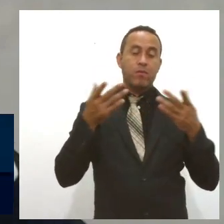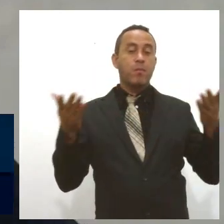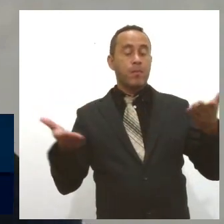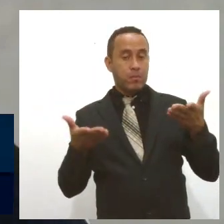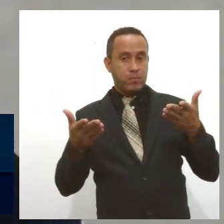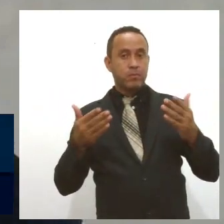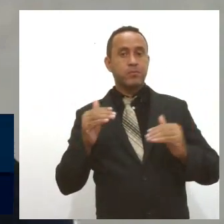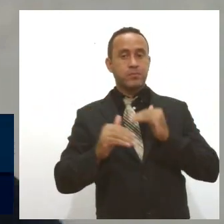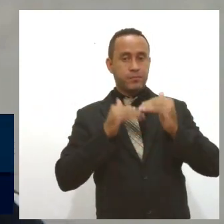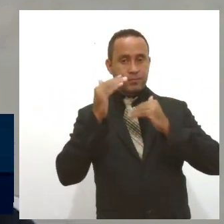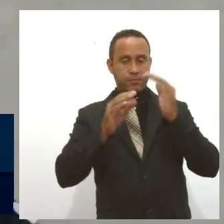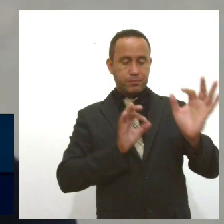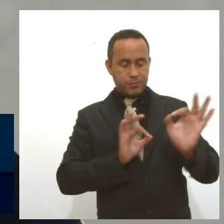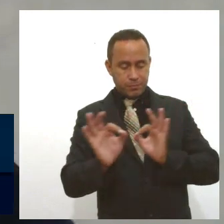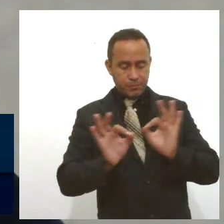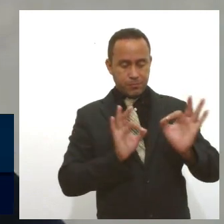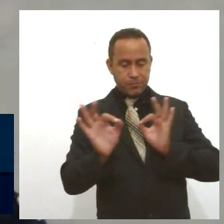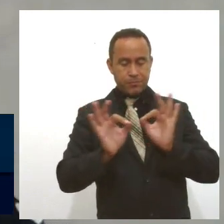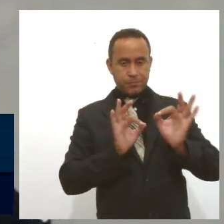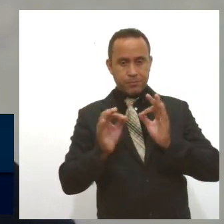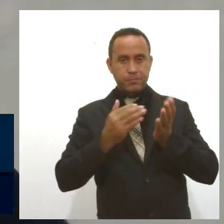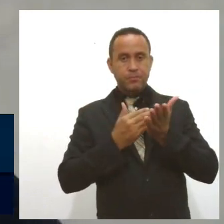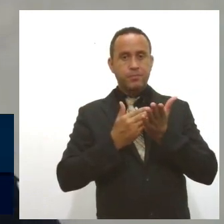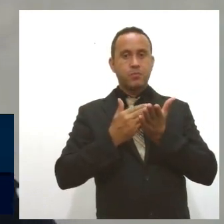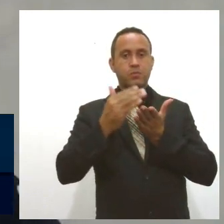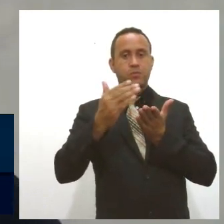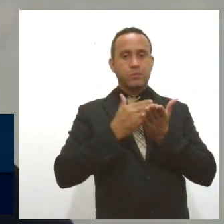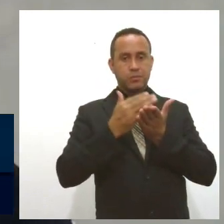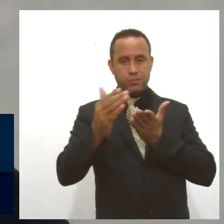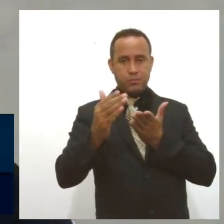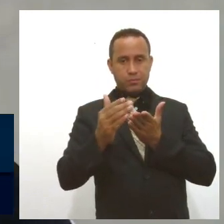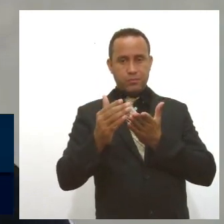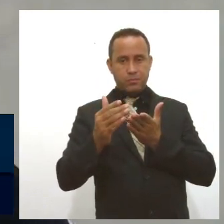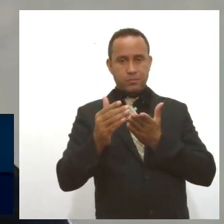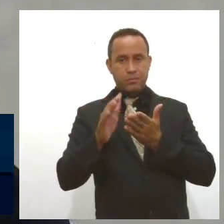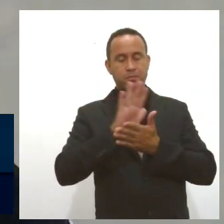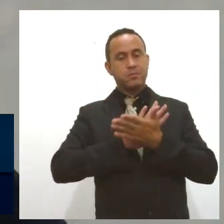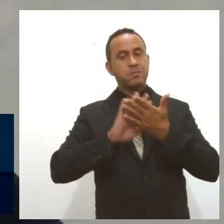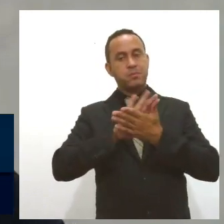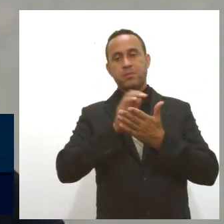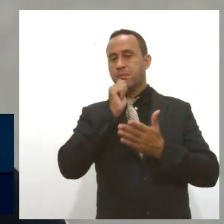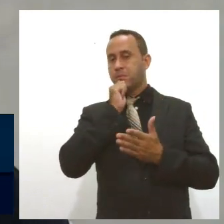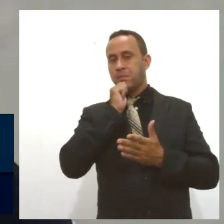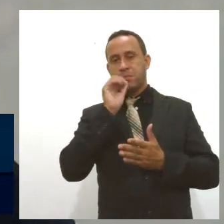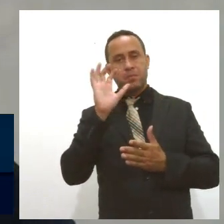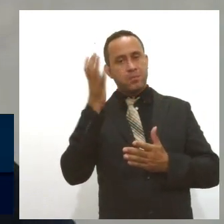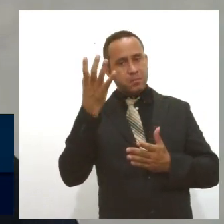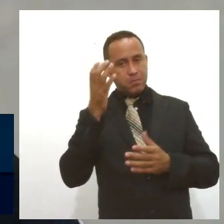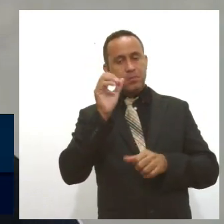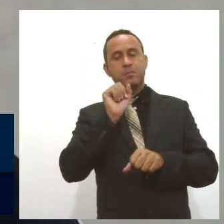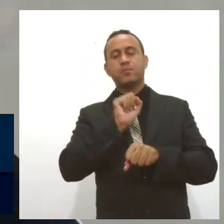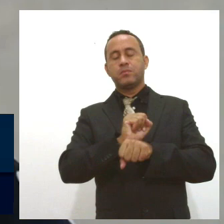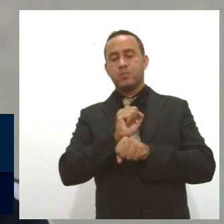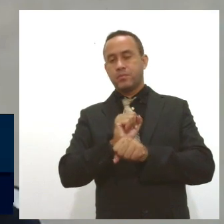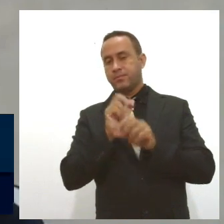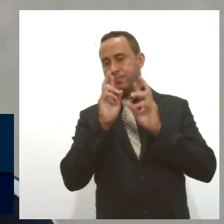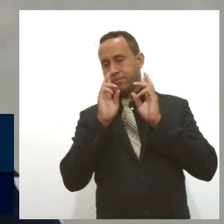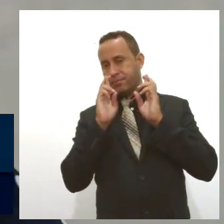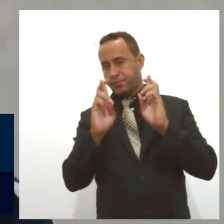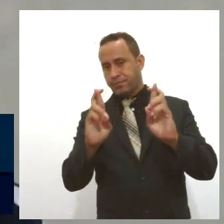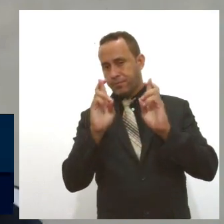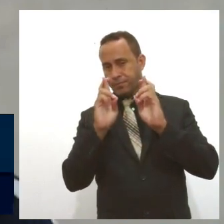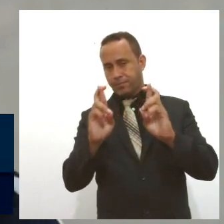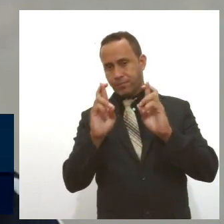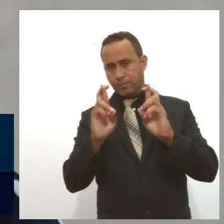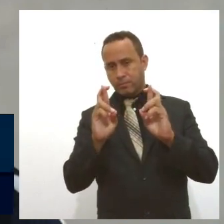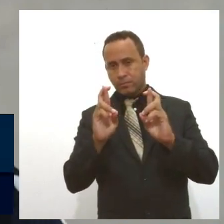Está elaborando e vamos começar e vamos, mas nada acontece. A gente espera que agora,